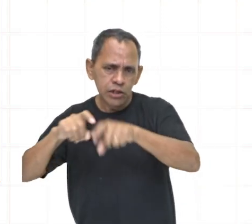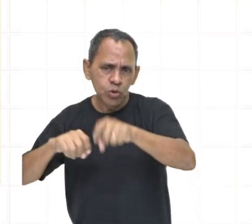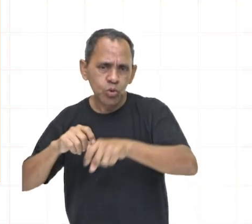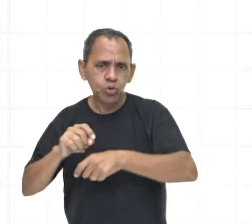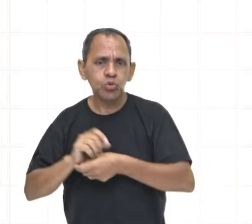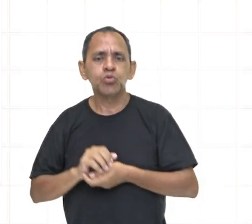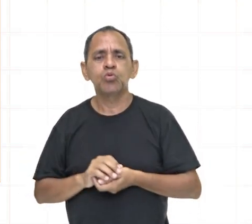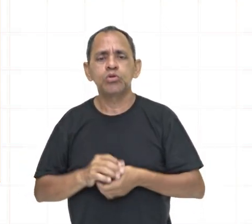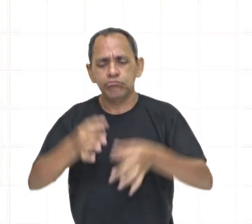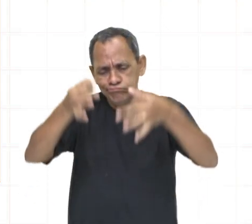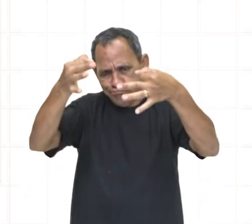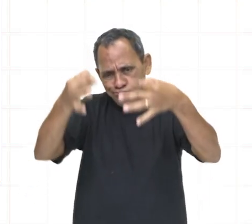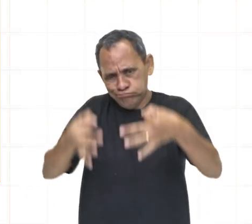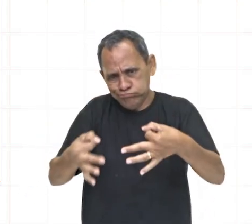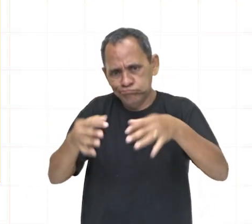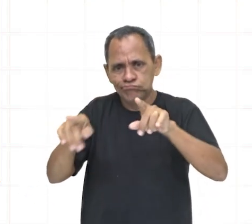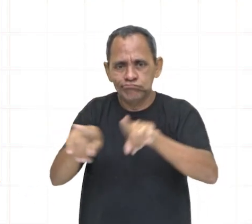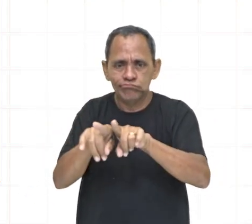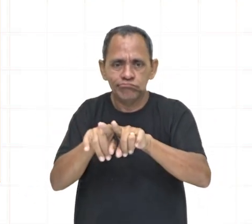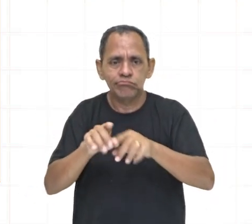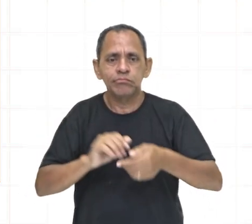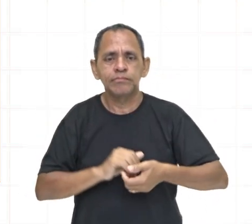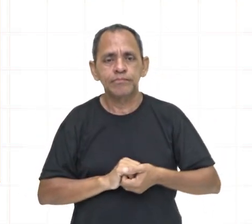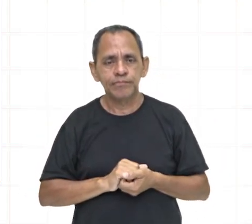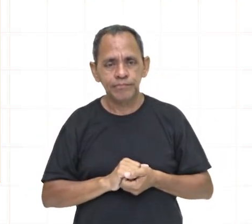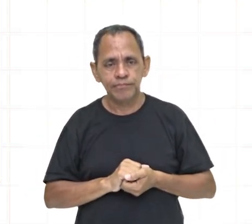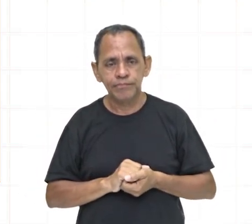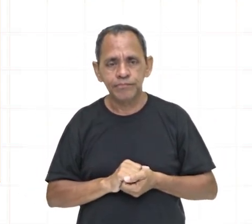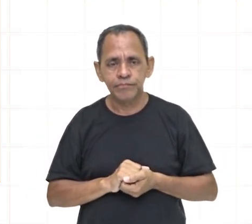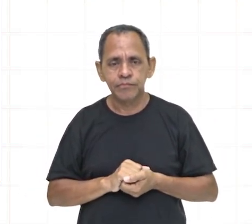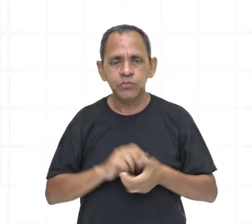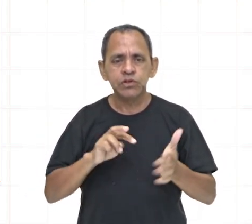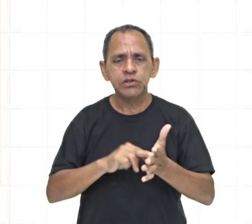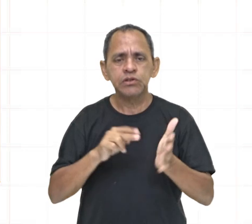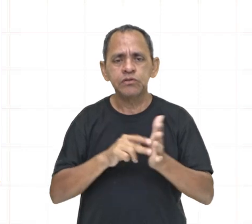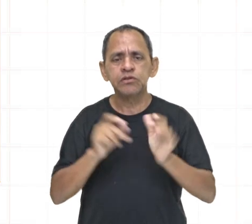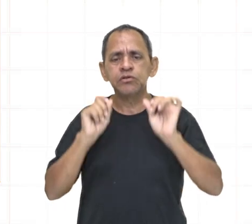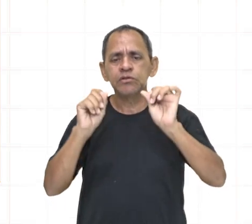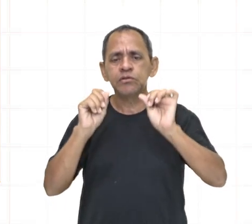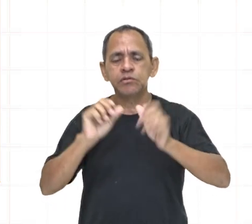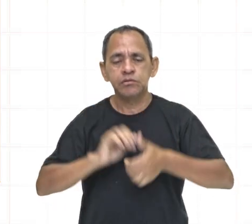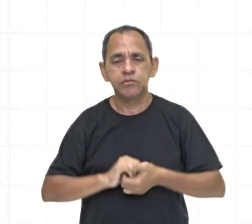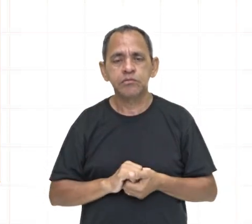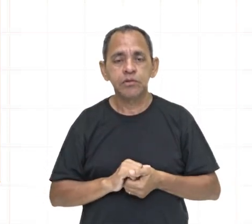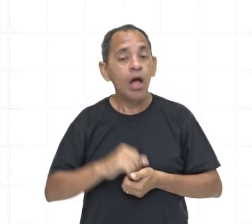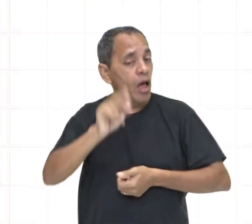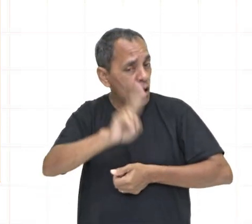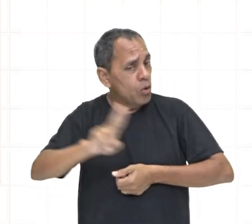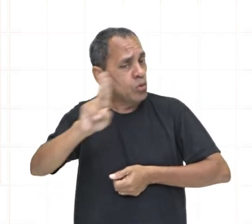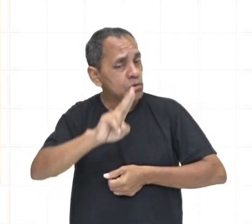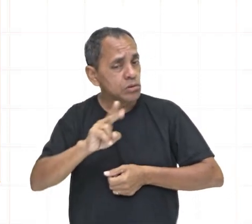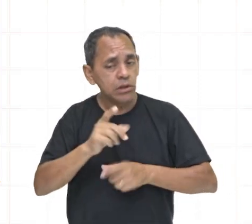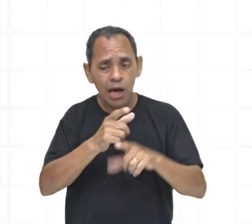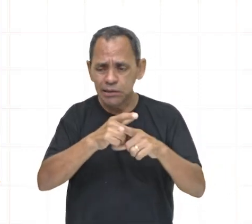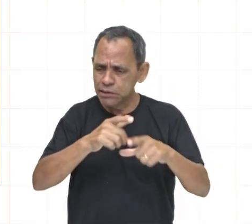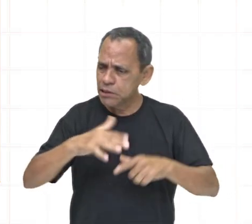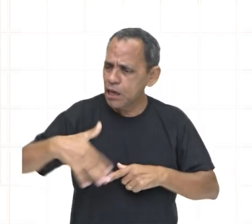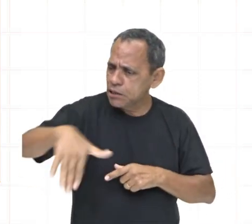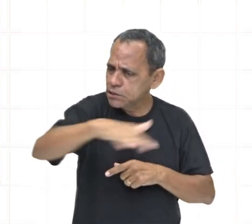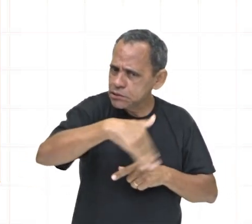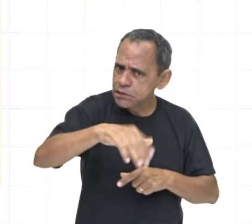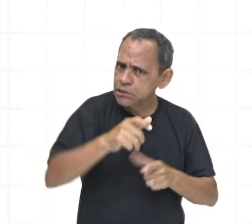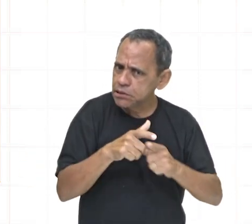O que vai ser, professora, essa agricultura de precisão? Hoje em dia se utiliza em grandes campos, tá? A agricultura